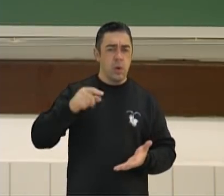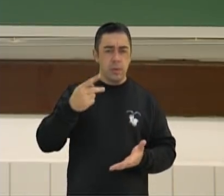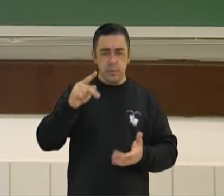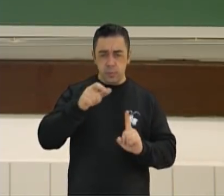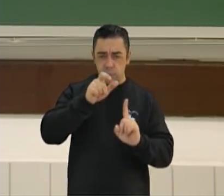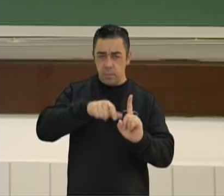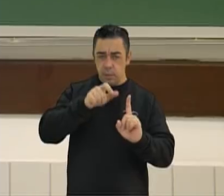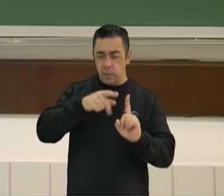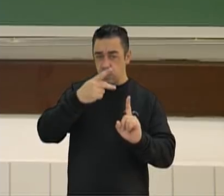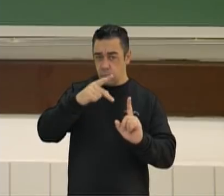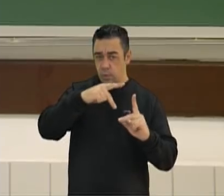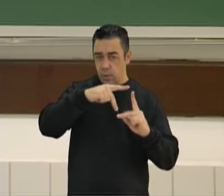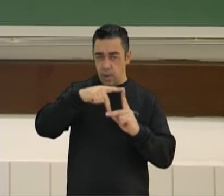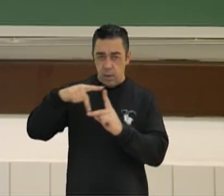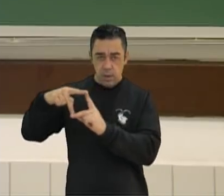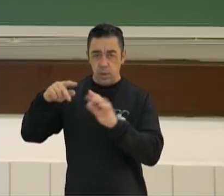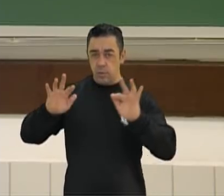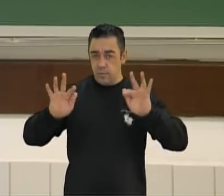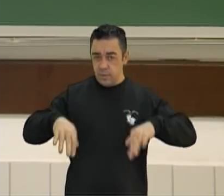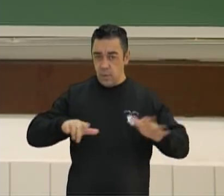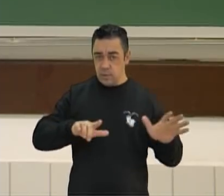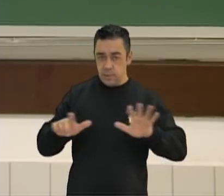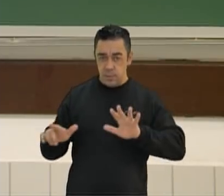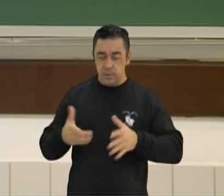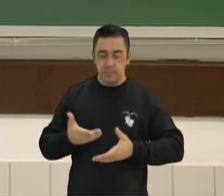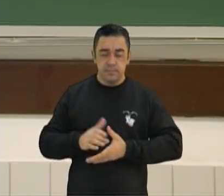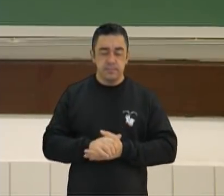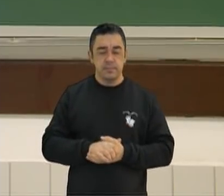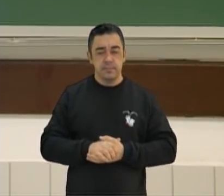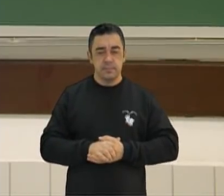sua HQ no final desta semana.